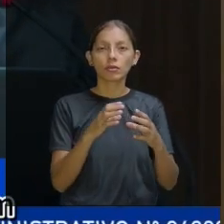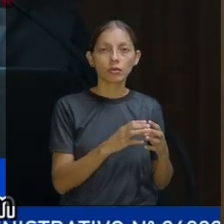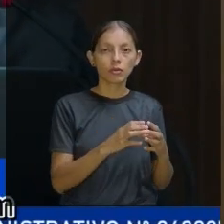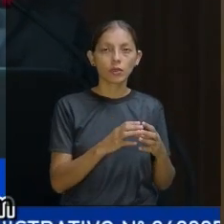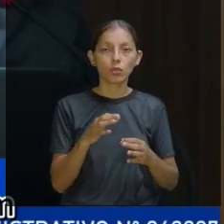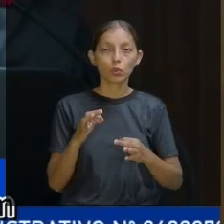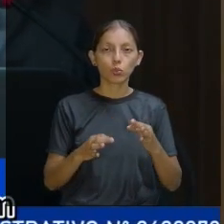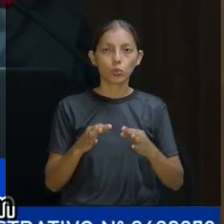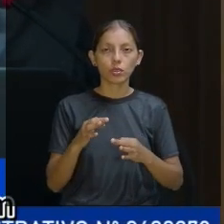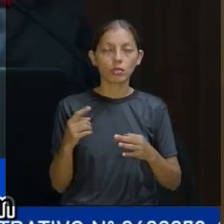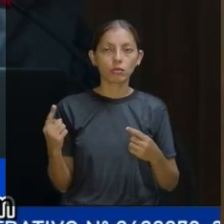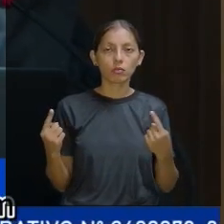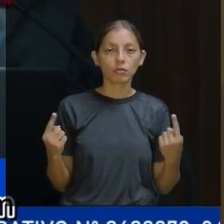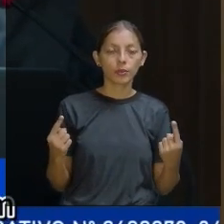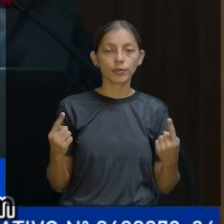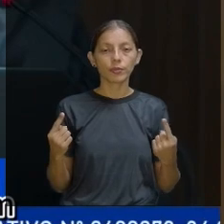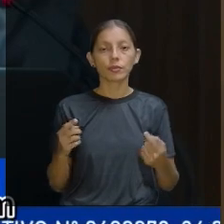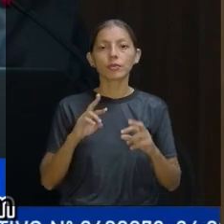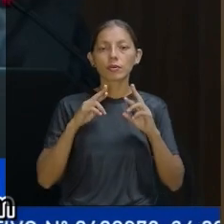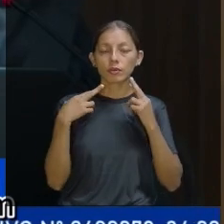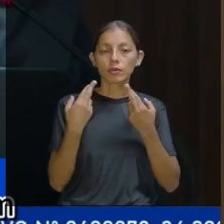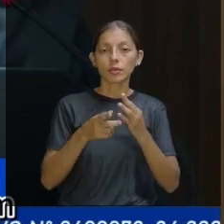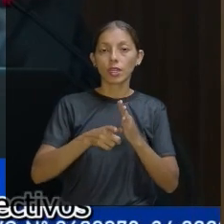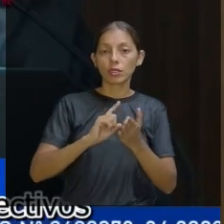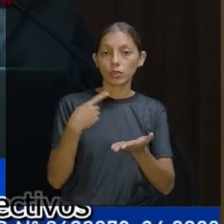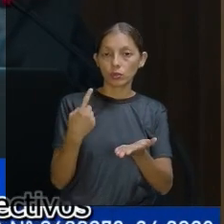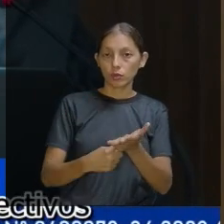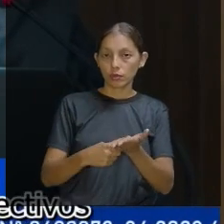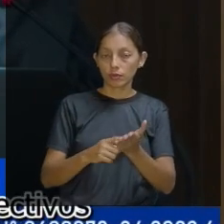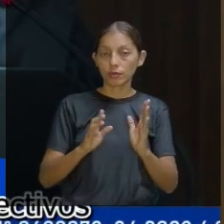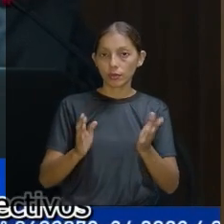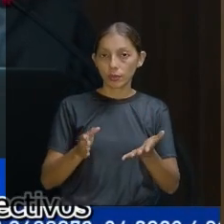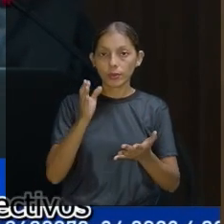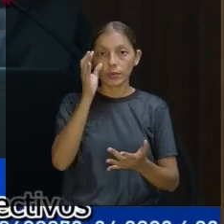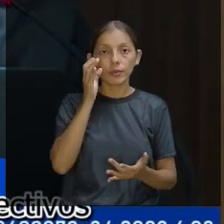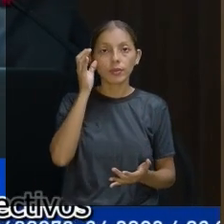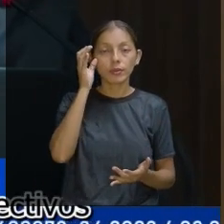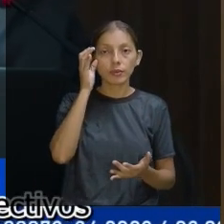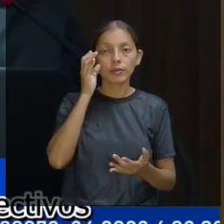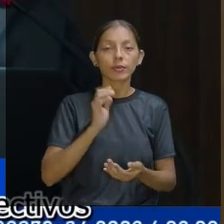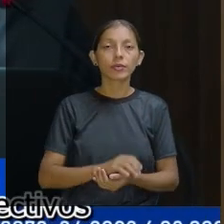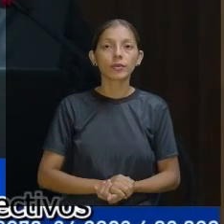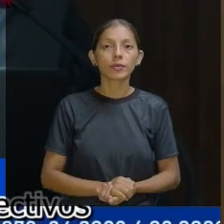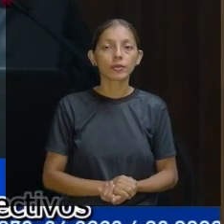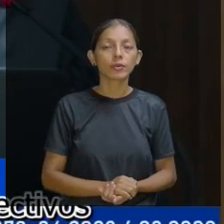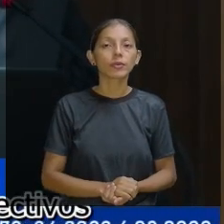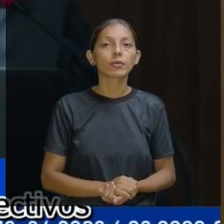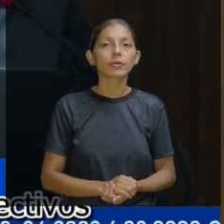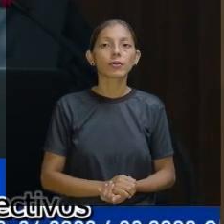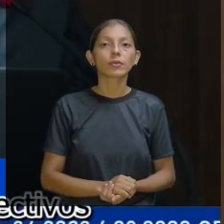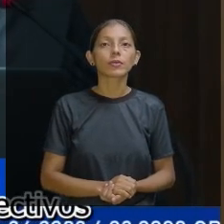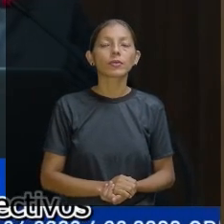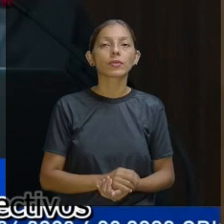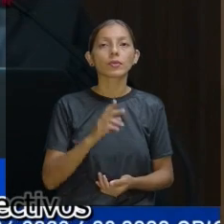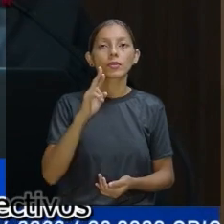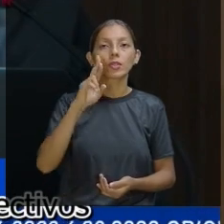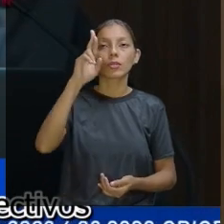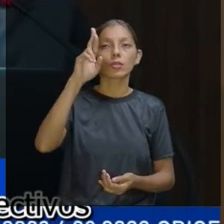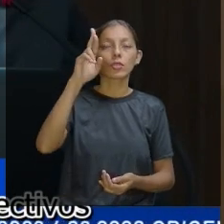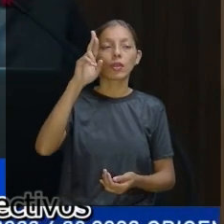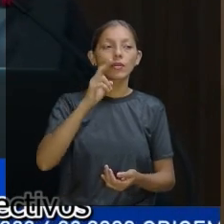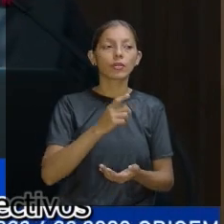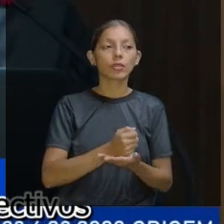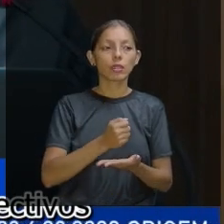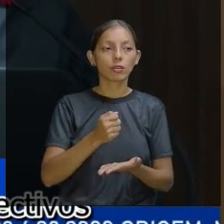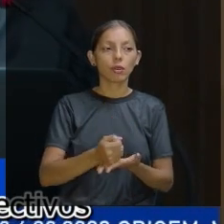Zona, em reunião agendada pelo Corregedor Regional, o desembargador Carmo, com a presença dos respectivos chefes de cartório e